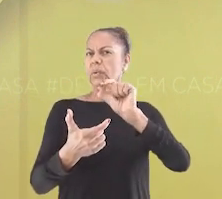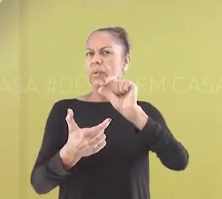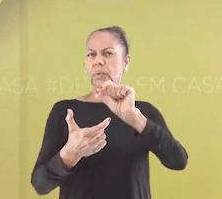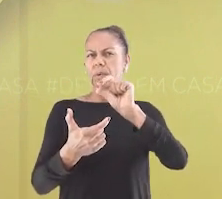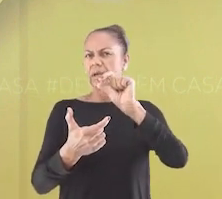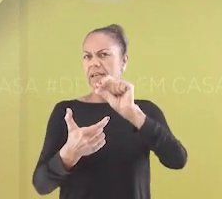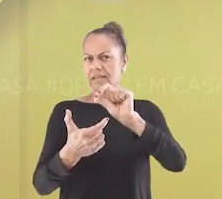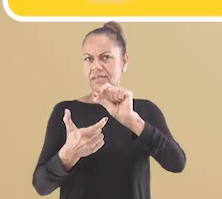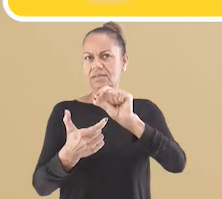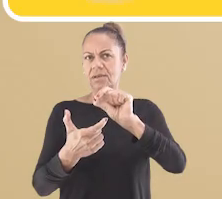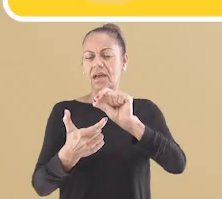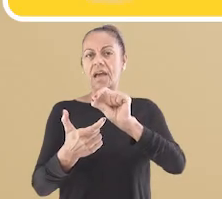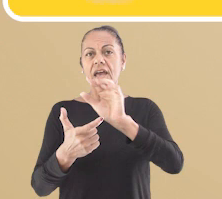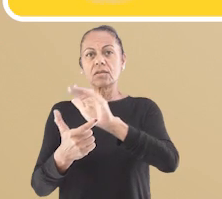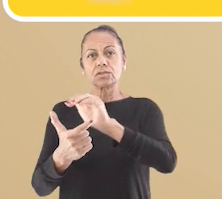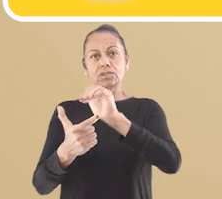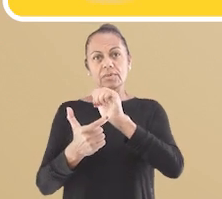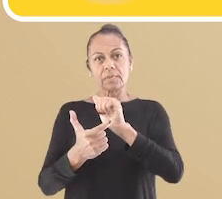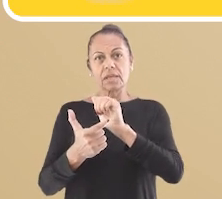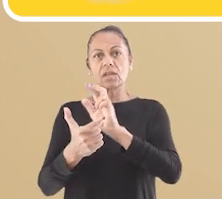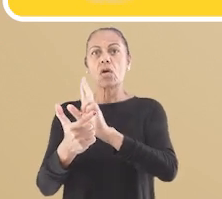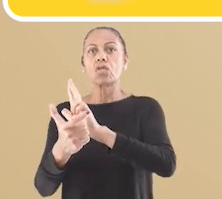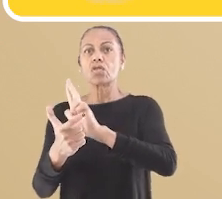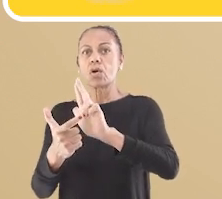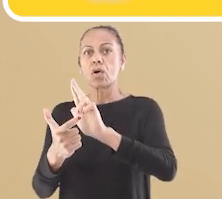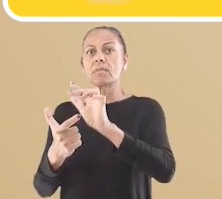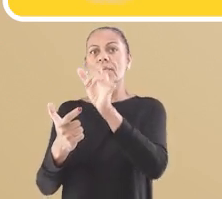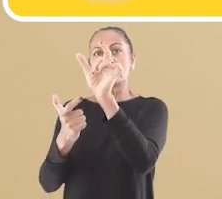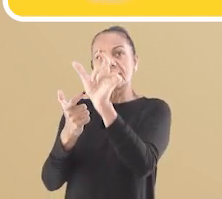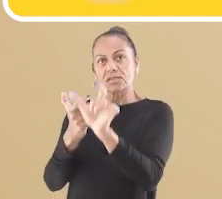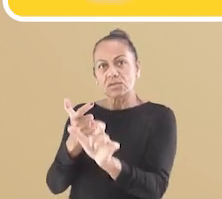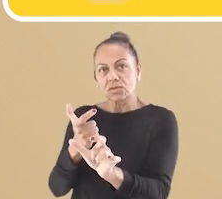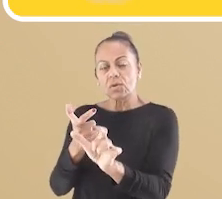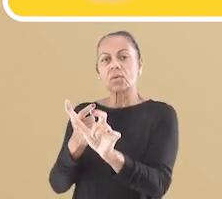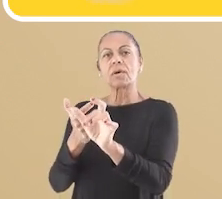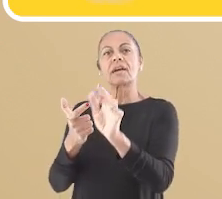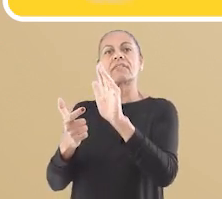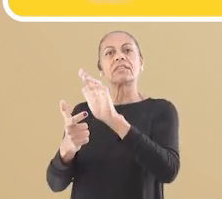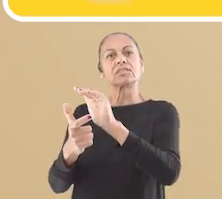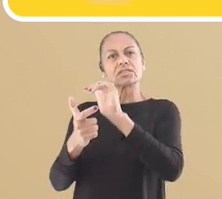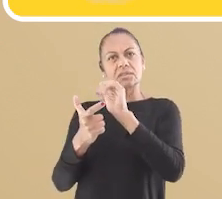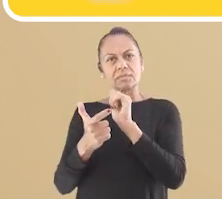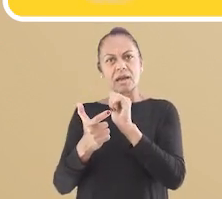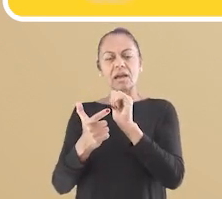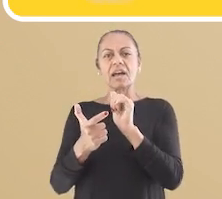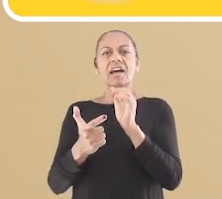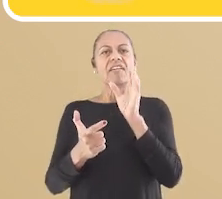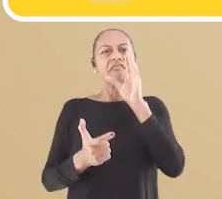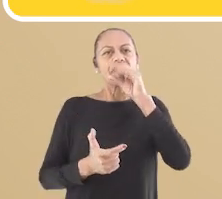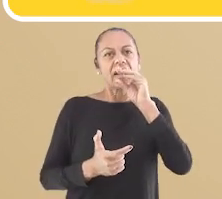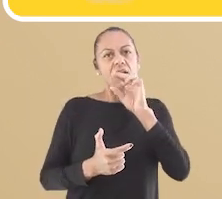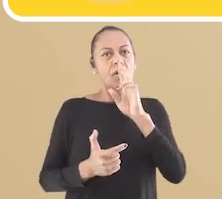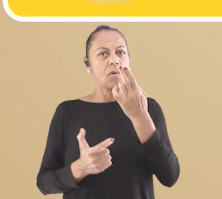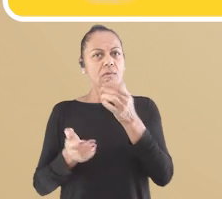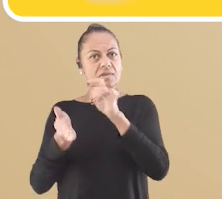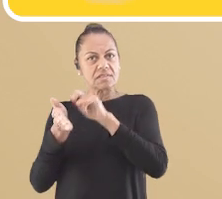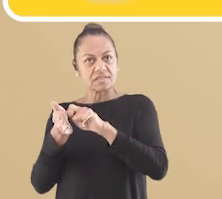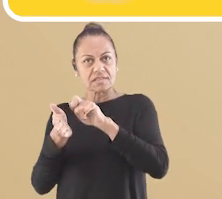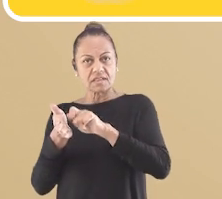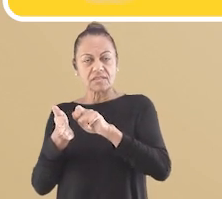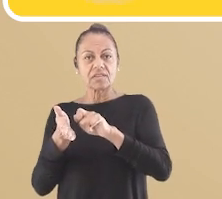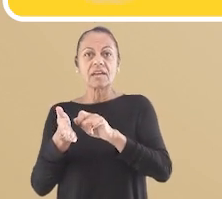conceito gramatical? O vocativo é um chamamento, ou seja, é aquela pessoa que queremos chamar durante a nossa fala ou